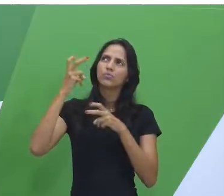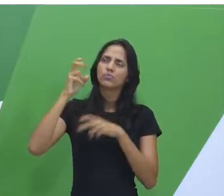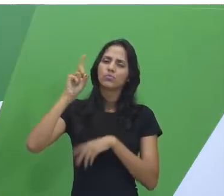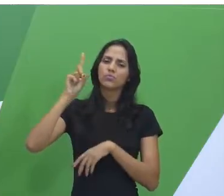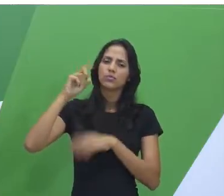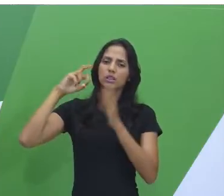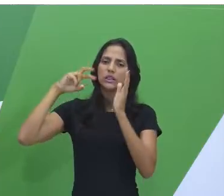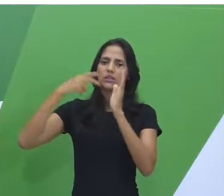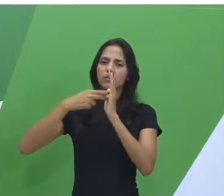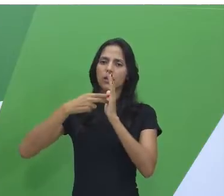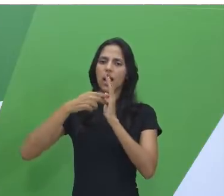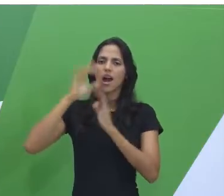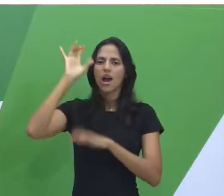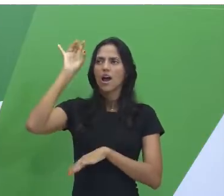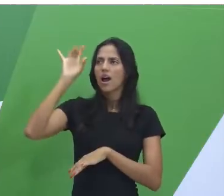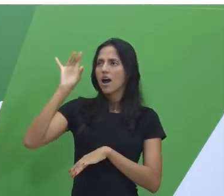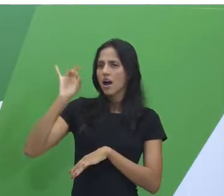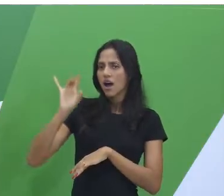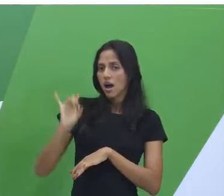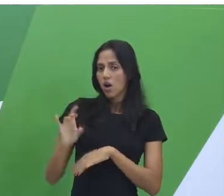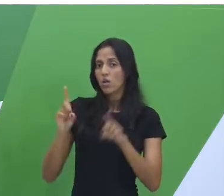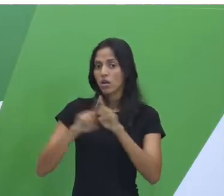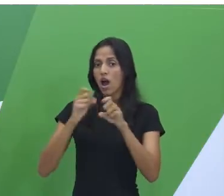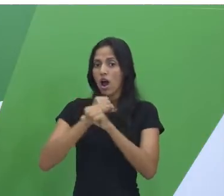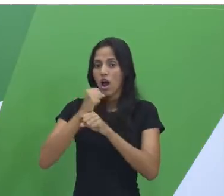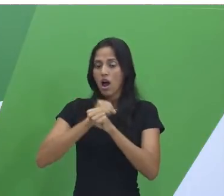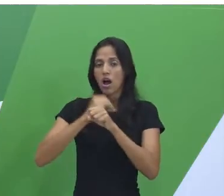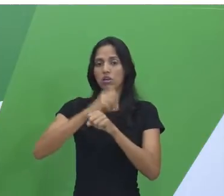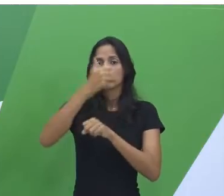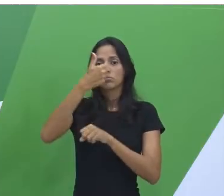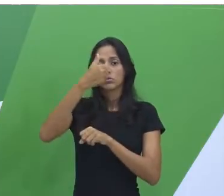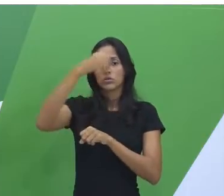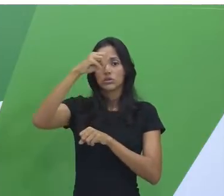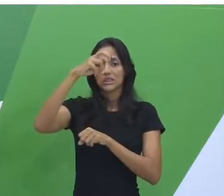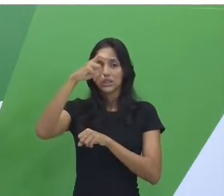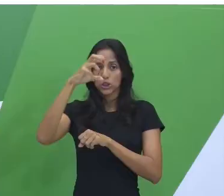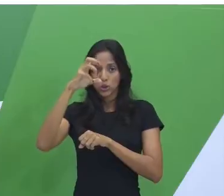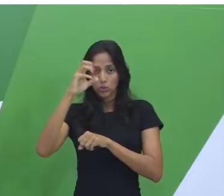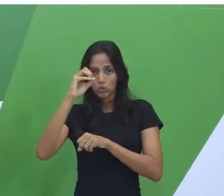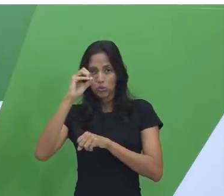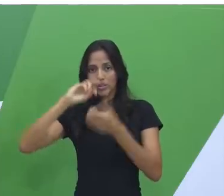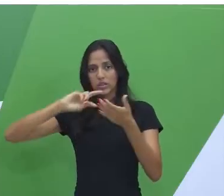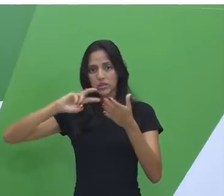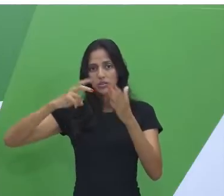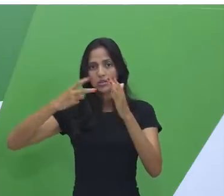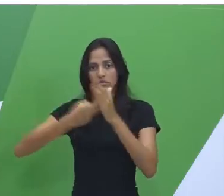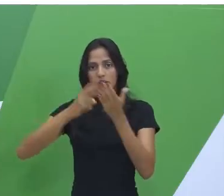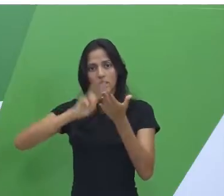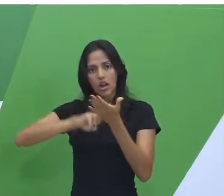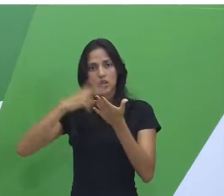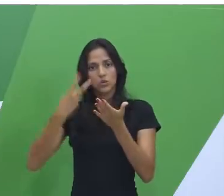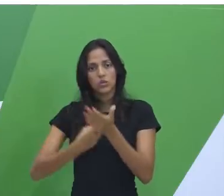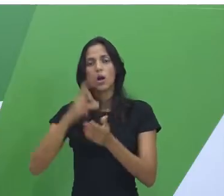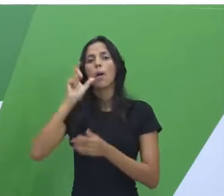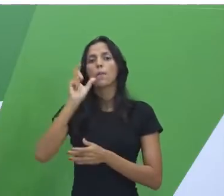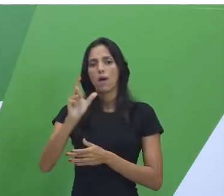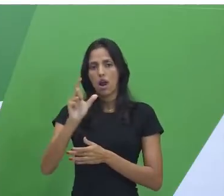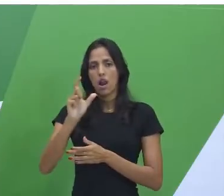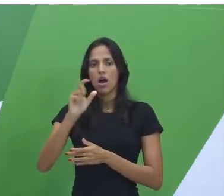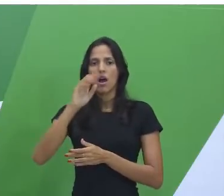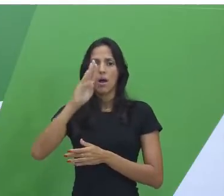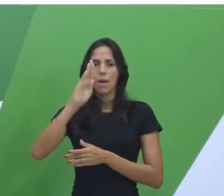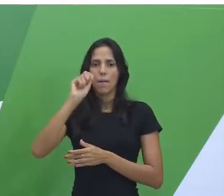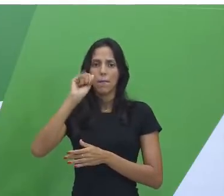Gerardo de Cremona, no ano de 150, traduziram do árabe diretamente. Em latim,